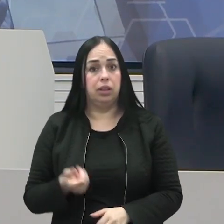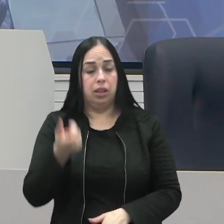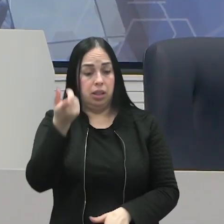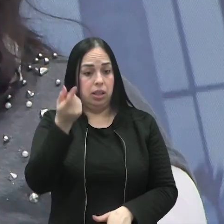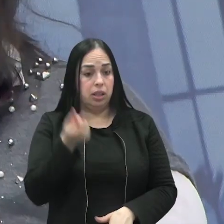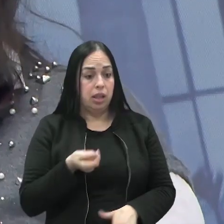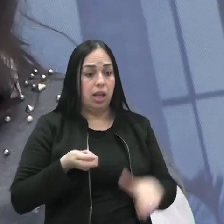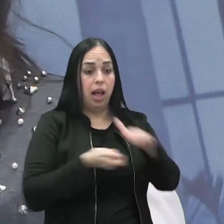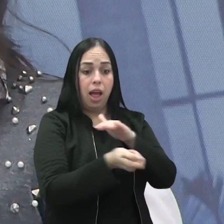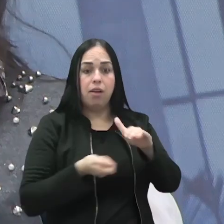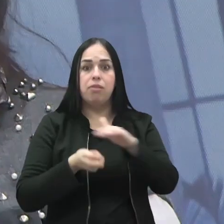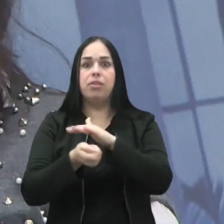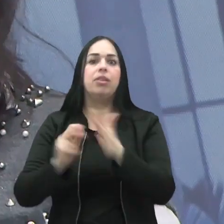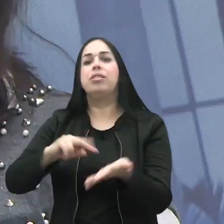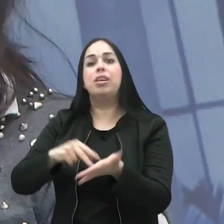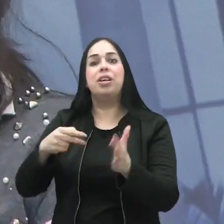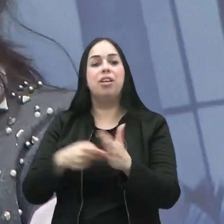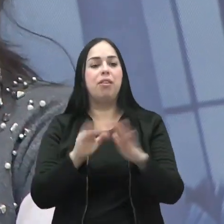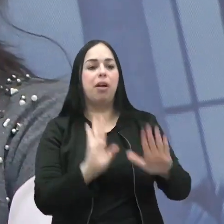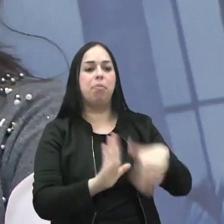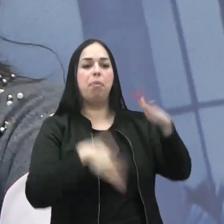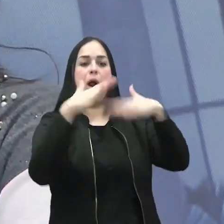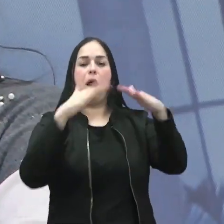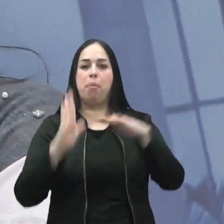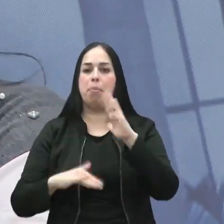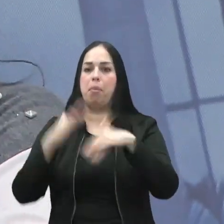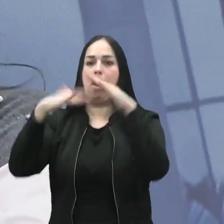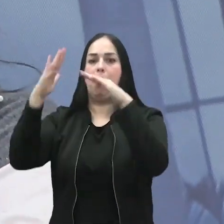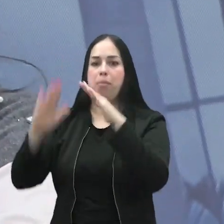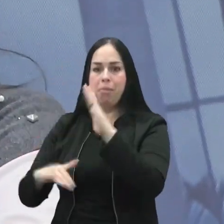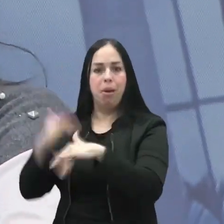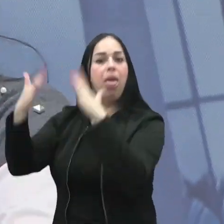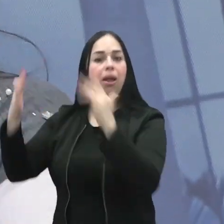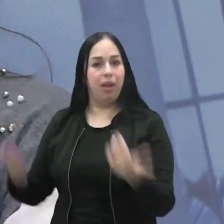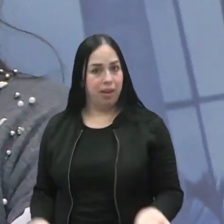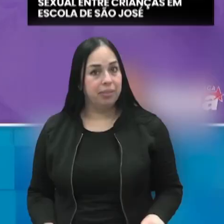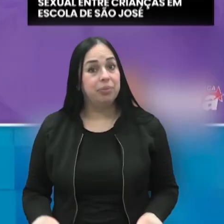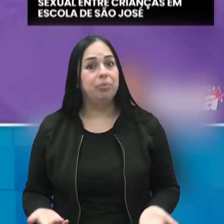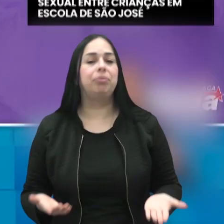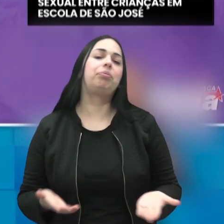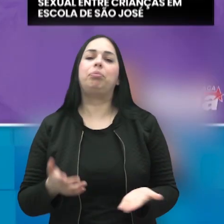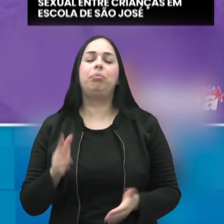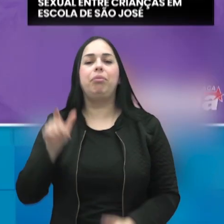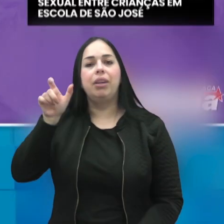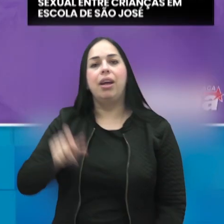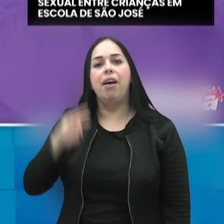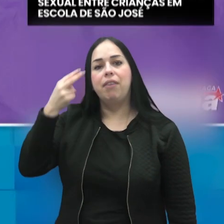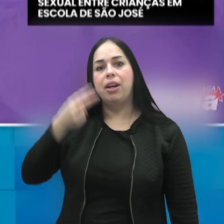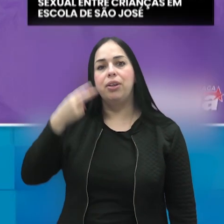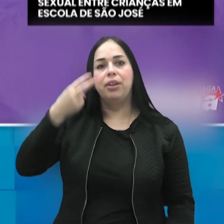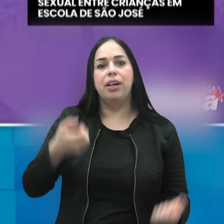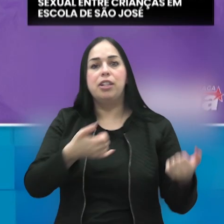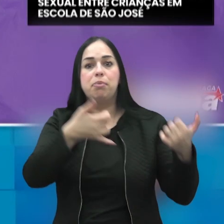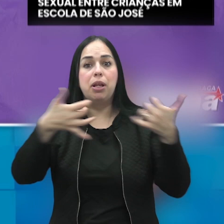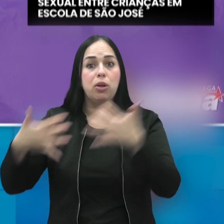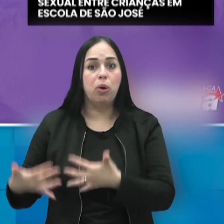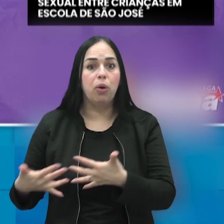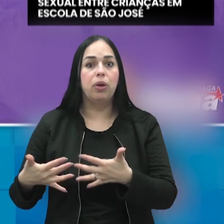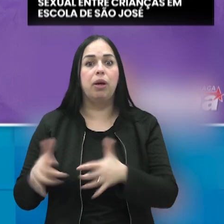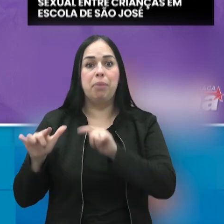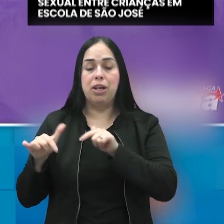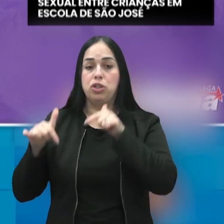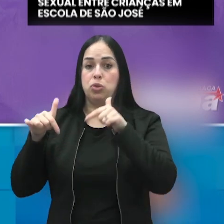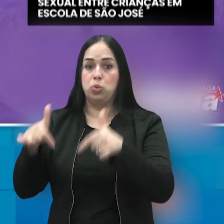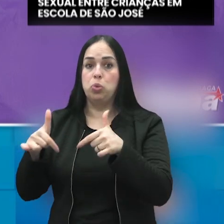em cultura é investir em desenvolvimento econômico e social. A vereadora ainda citou uma